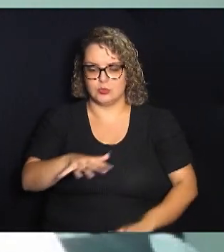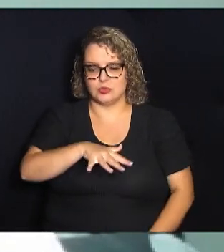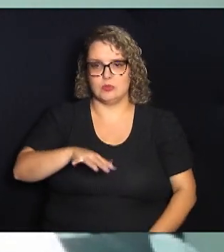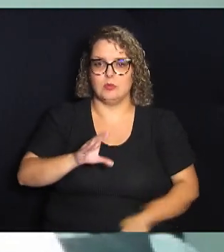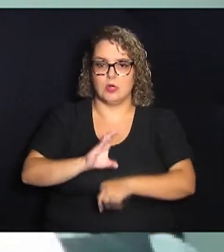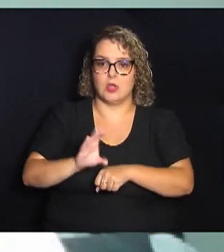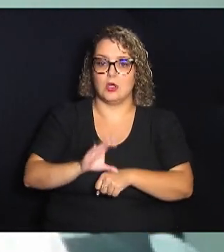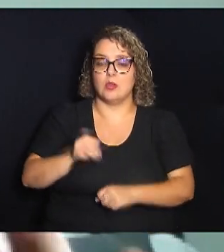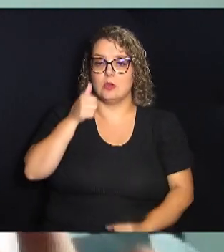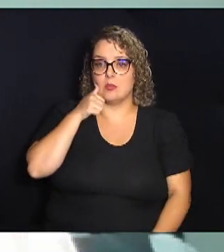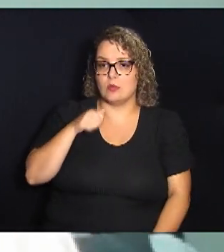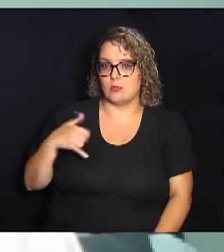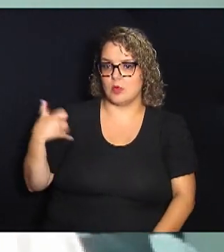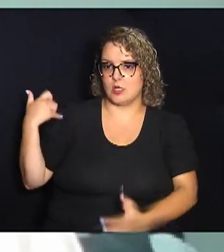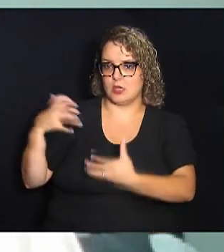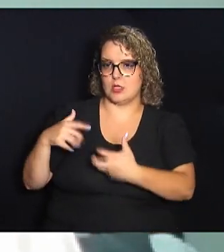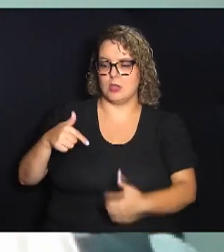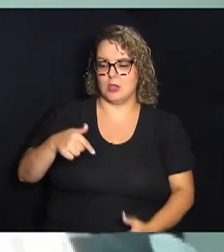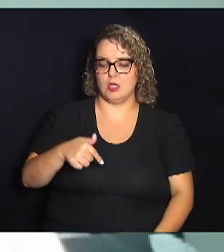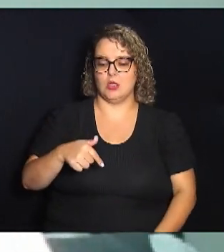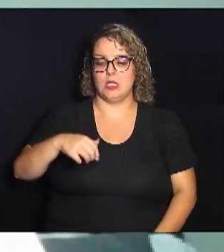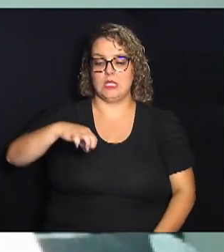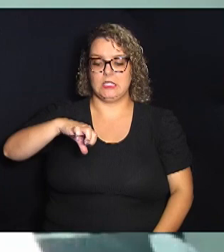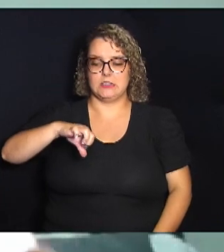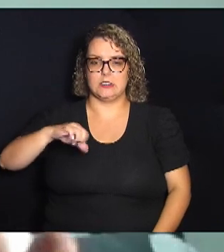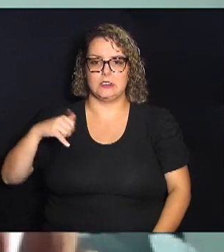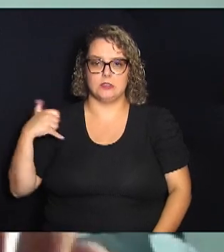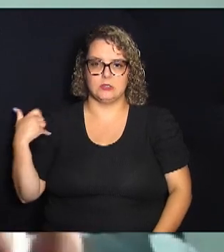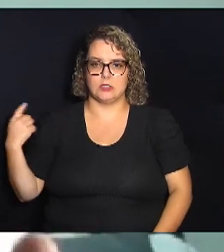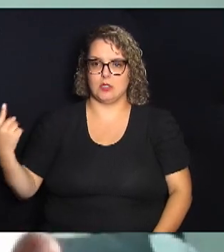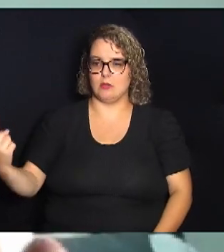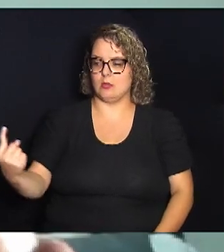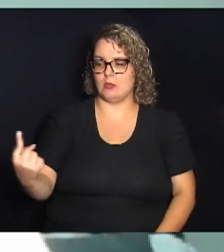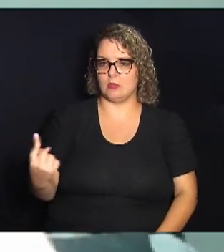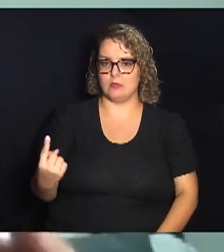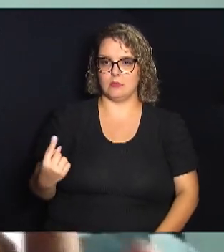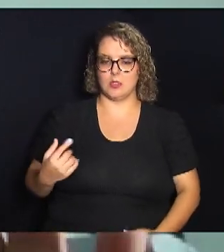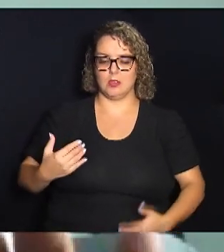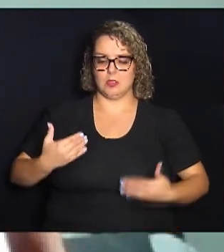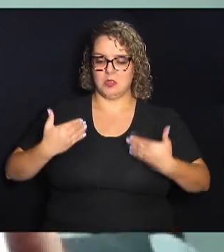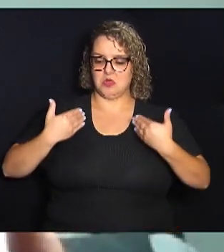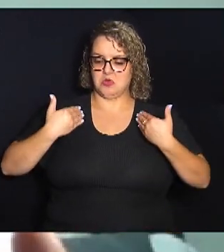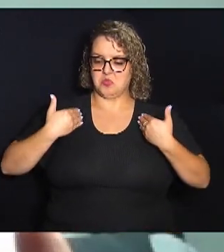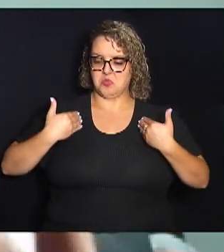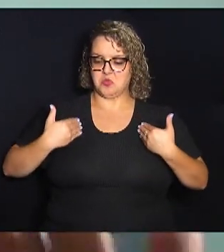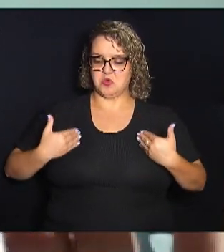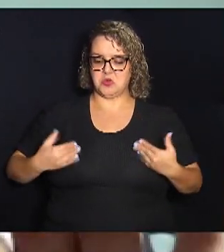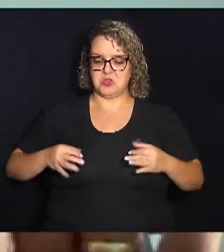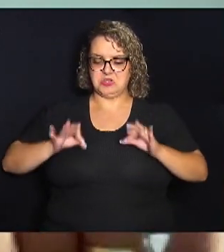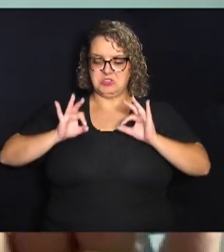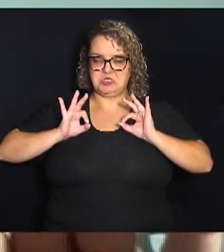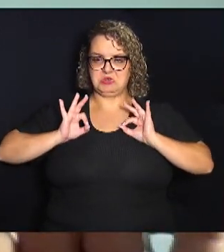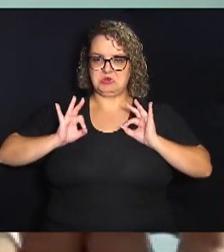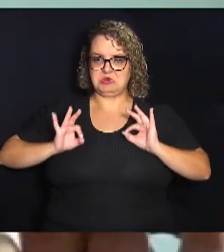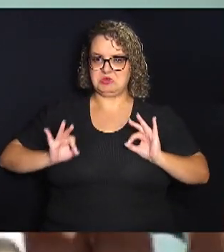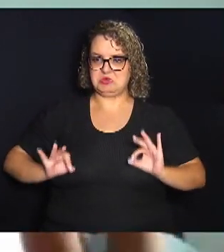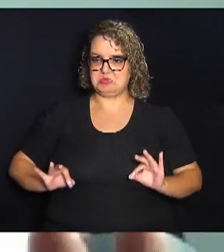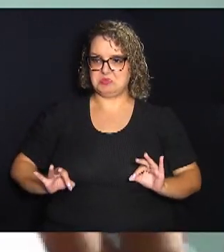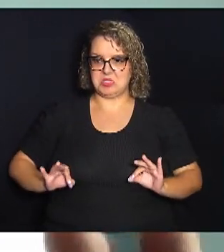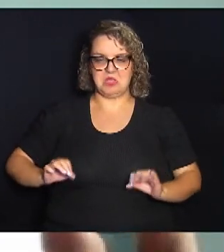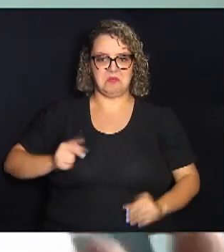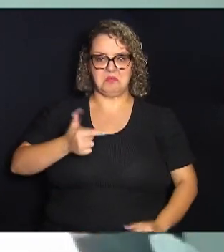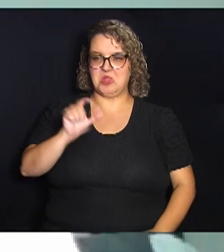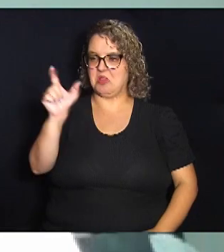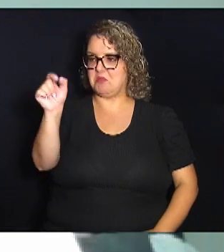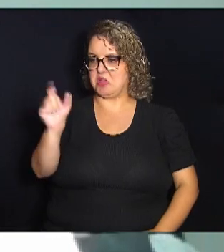Chegou uma senhora, 79 anos, ereta, retinha, não tinha desvio de coluna,